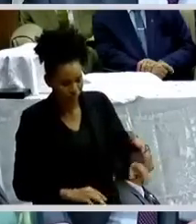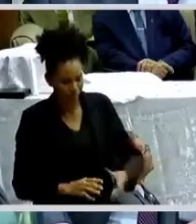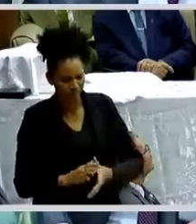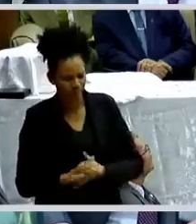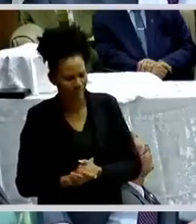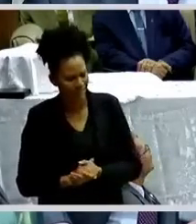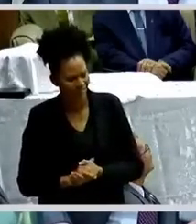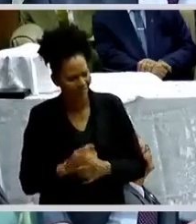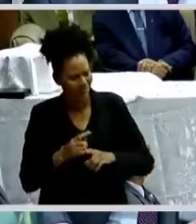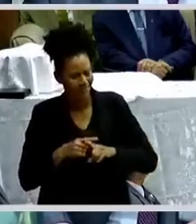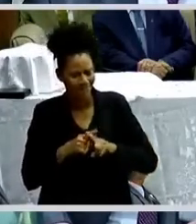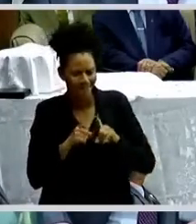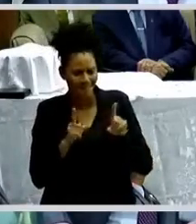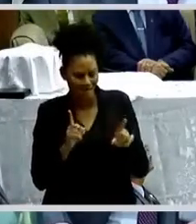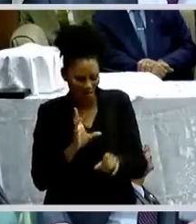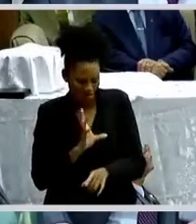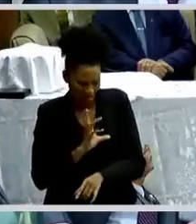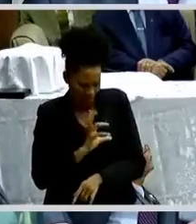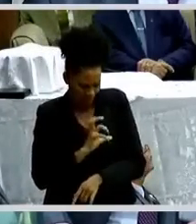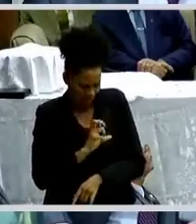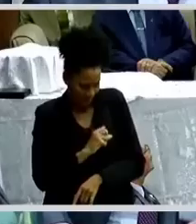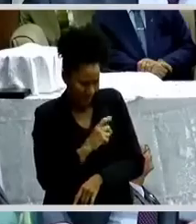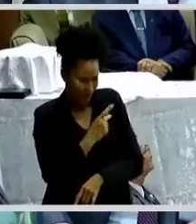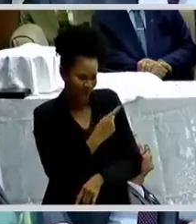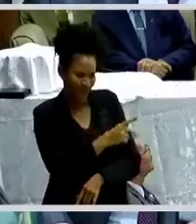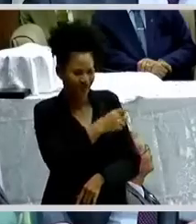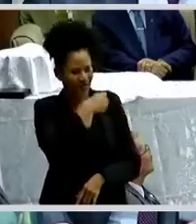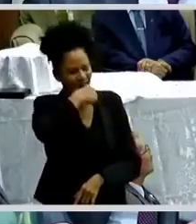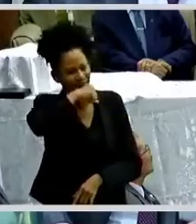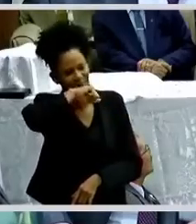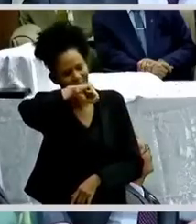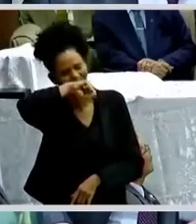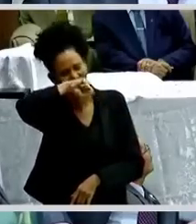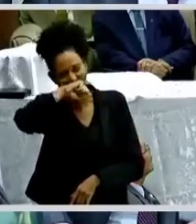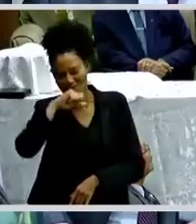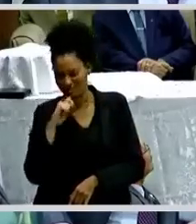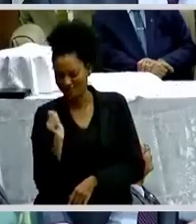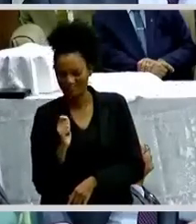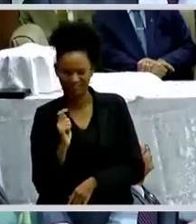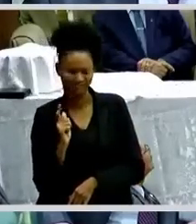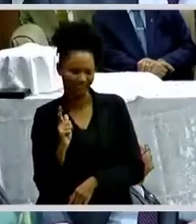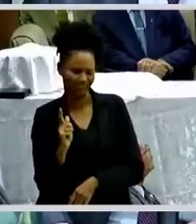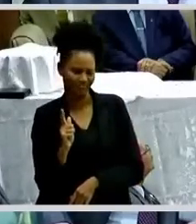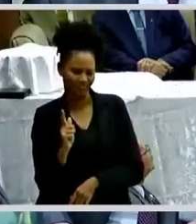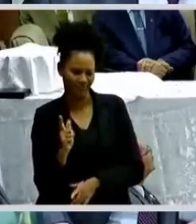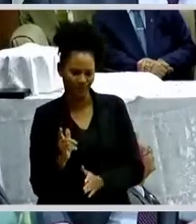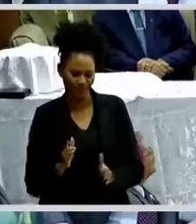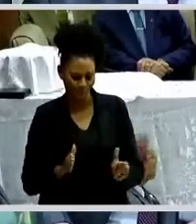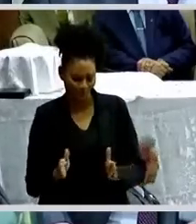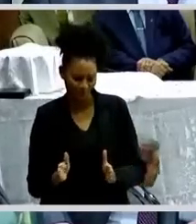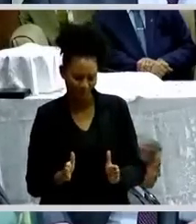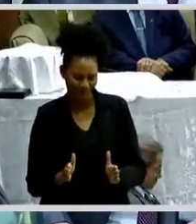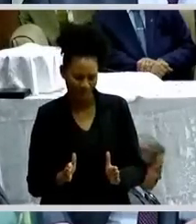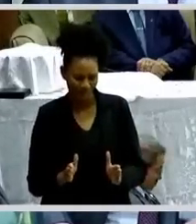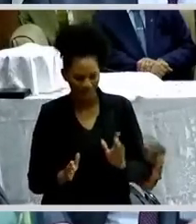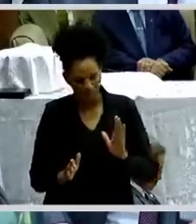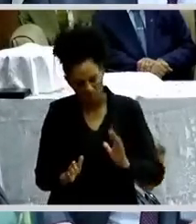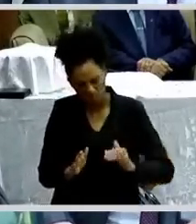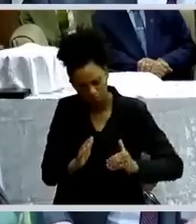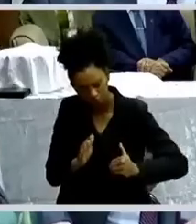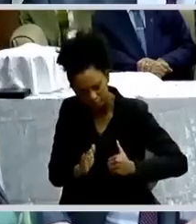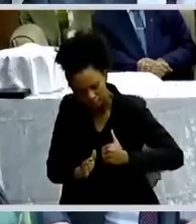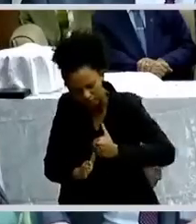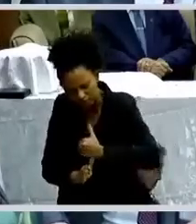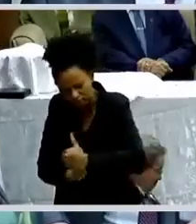Mas por amor ao teu pai Davi, não farei isso ao teu templo. Veja que quando Salomão passa,